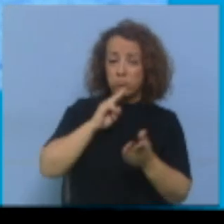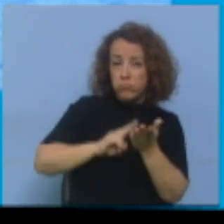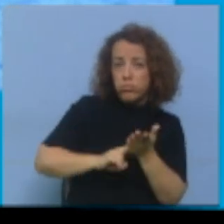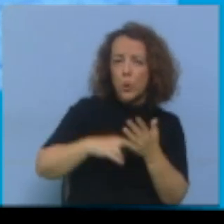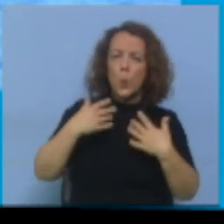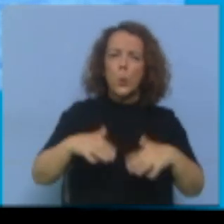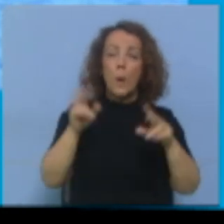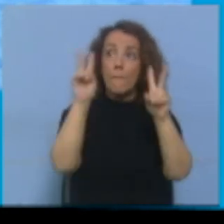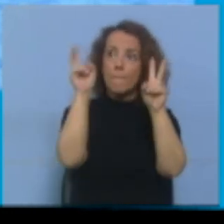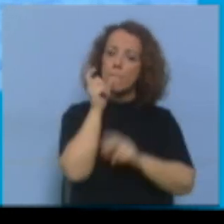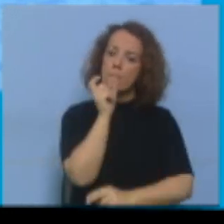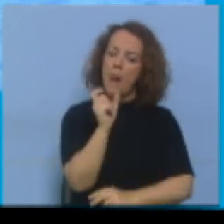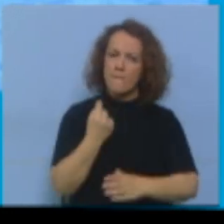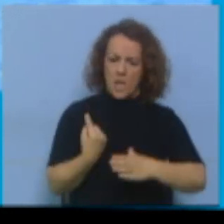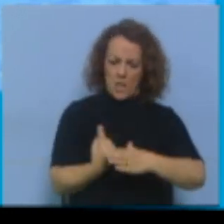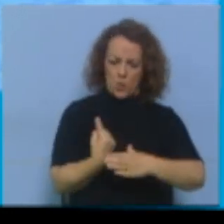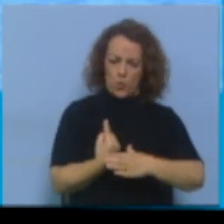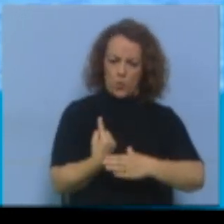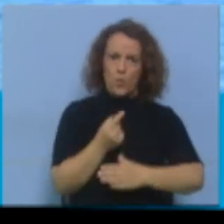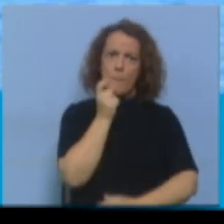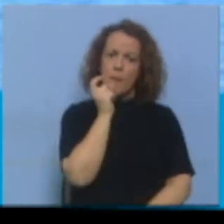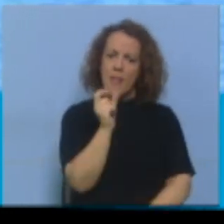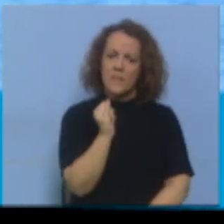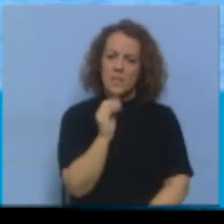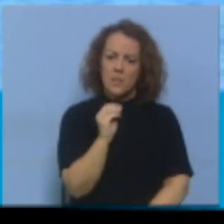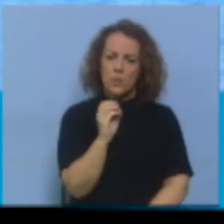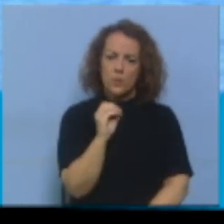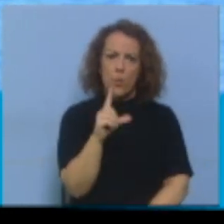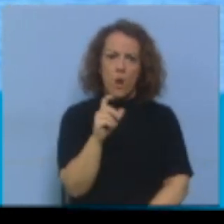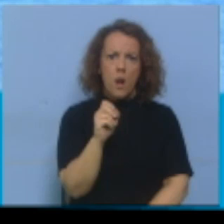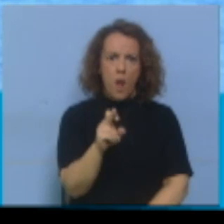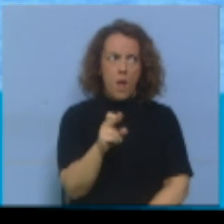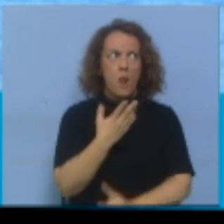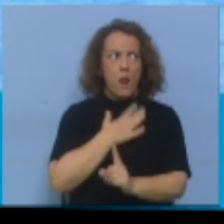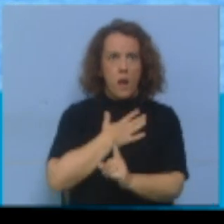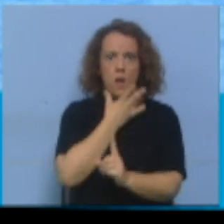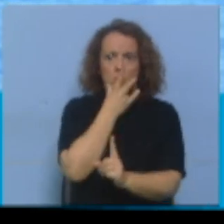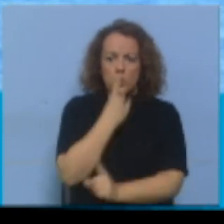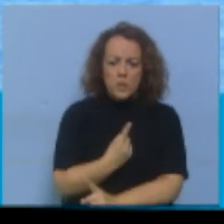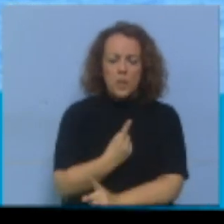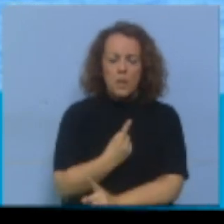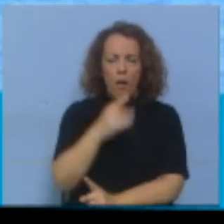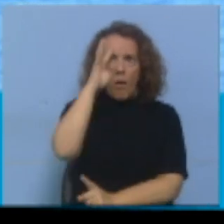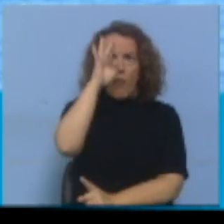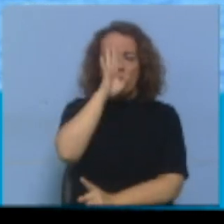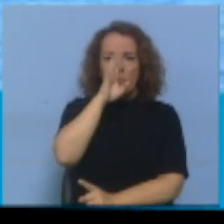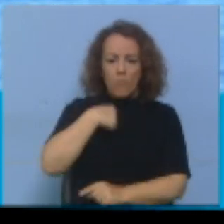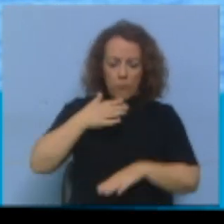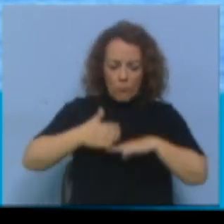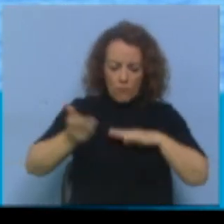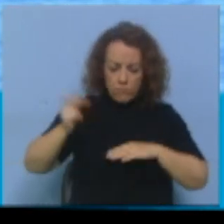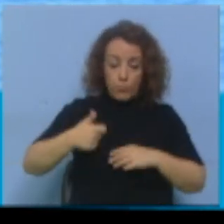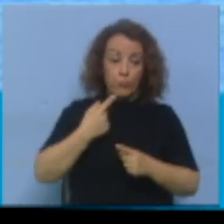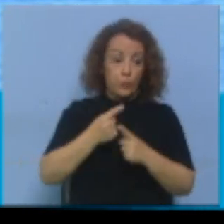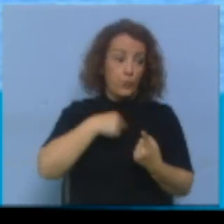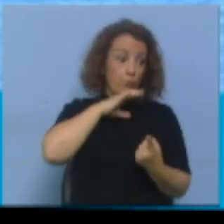palavra isolamento. Isolamento no sentido literal, da pessoa sentir que está sozinha e que se lhe acontecer alguma coisa, porque não tem